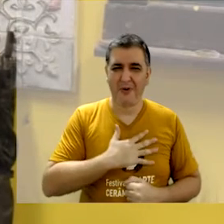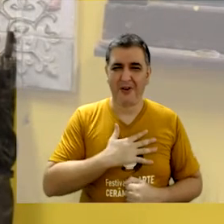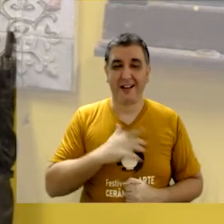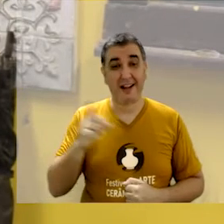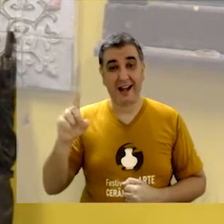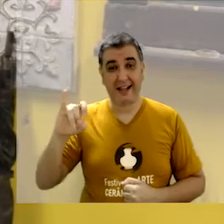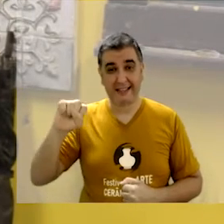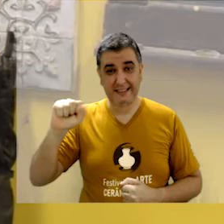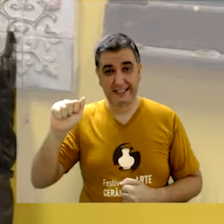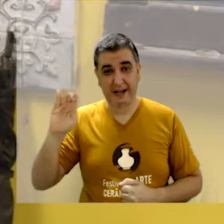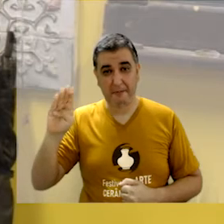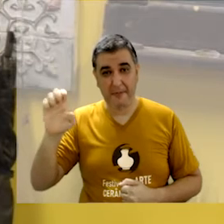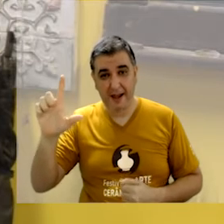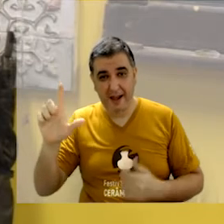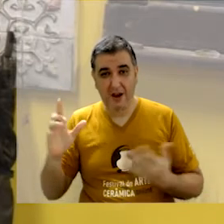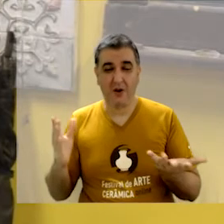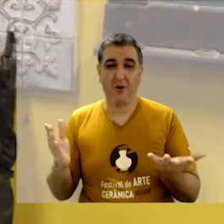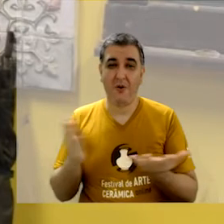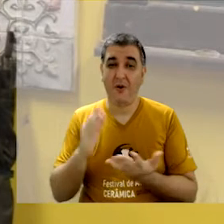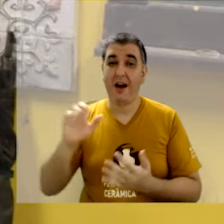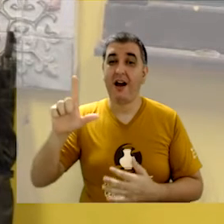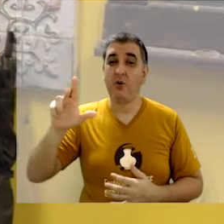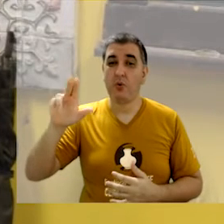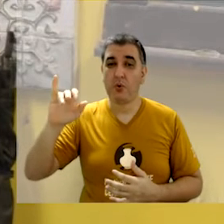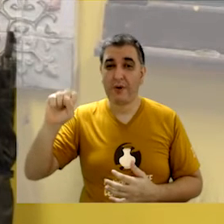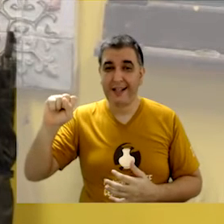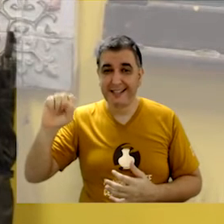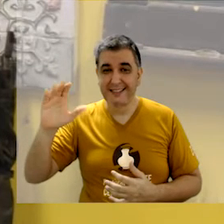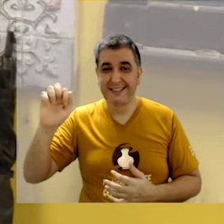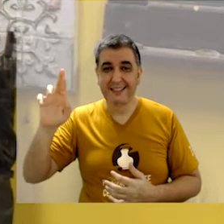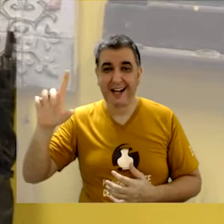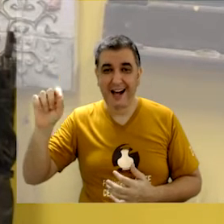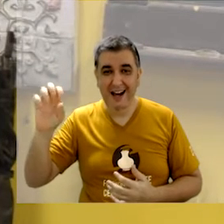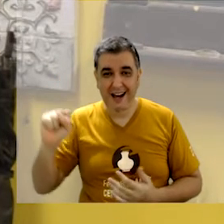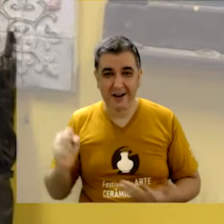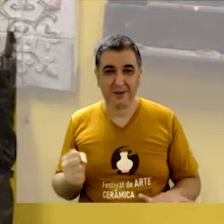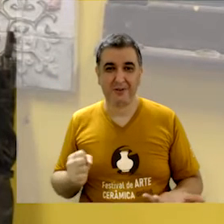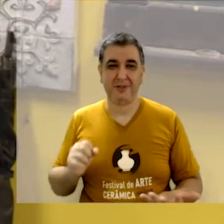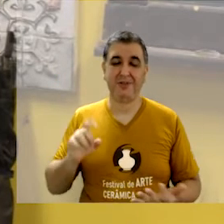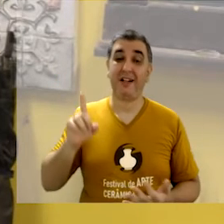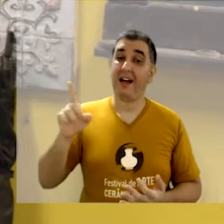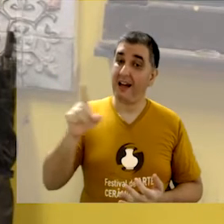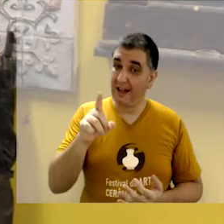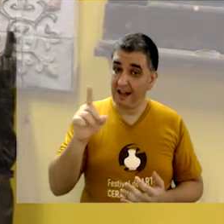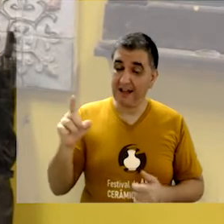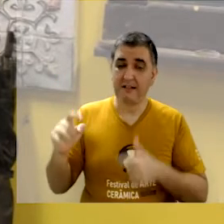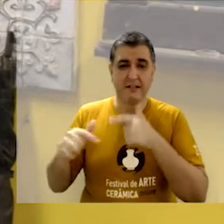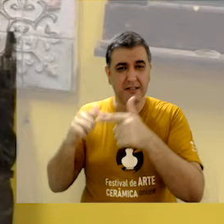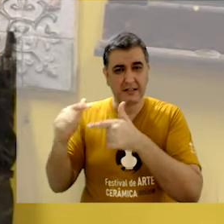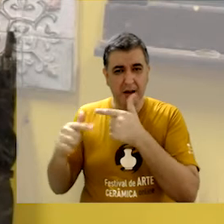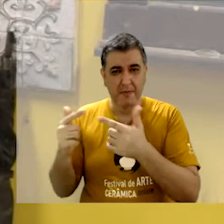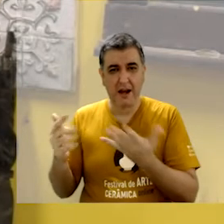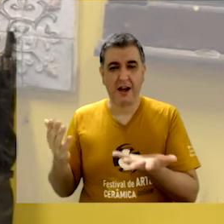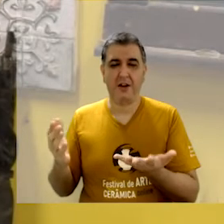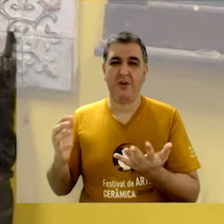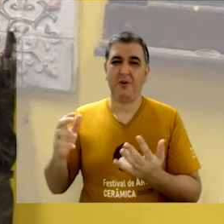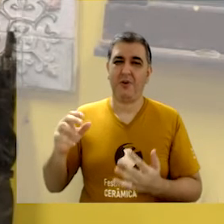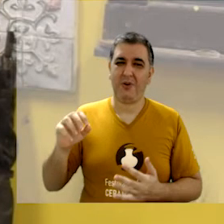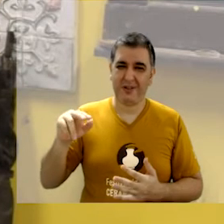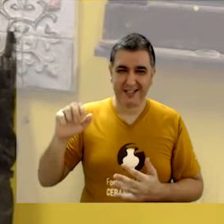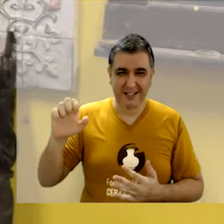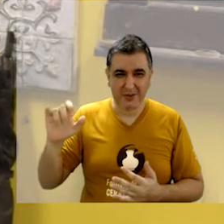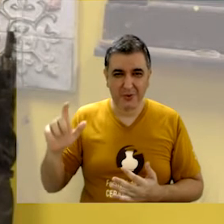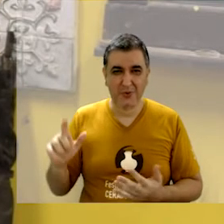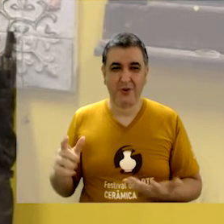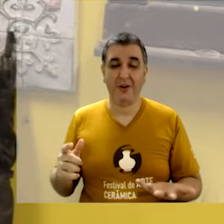Isabel Matos, o Luiz Carlos, que fez uma cerâmica bem de vanguarda aqui nos anos 70, 80,